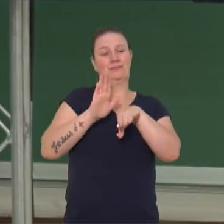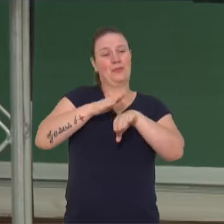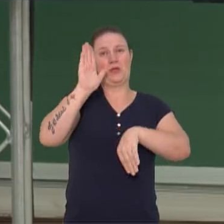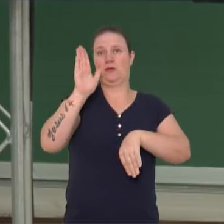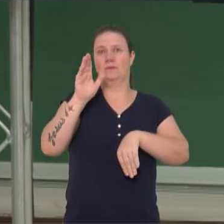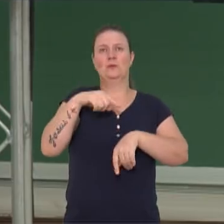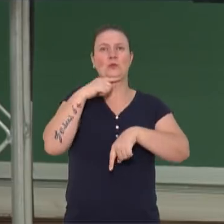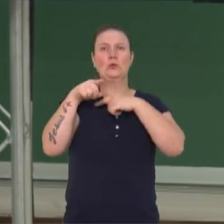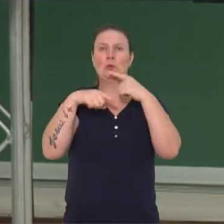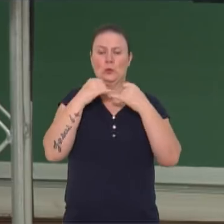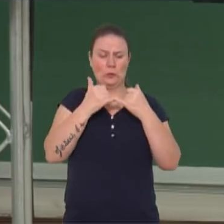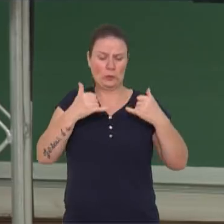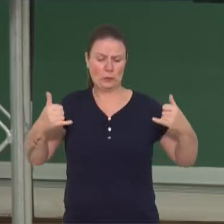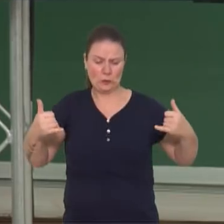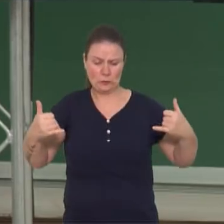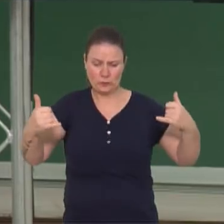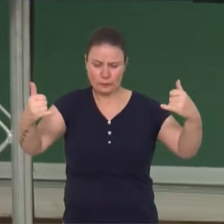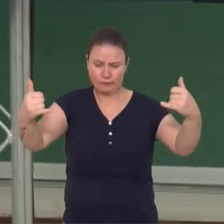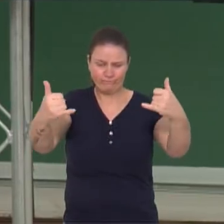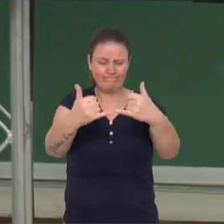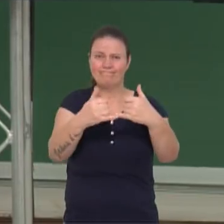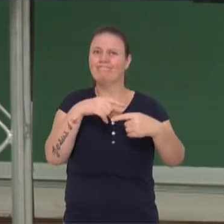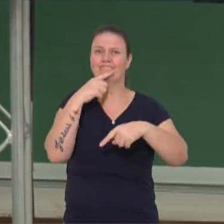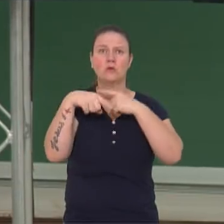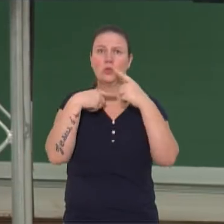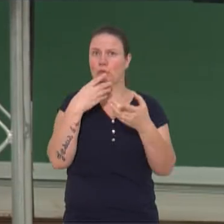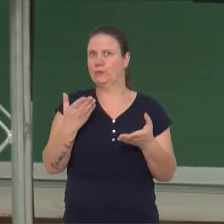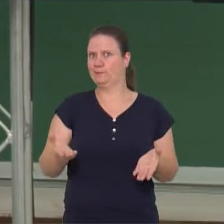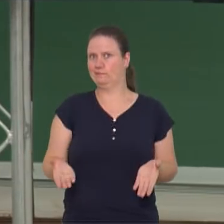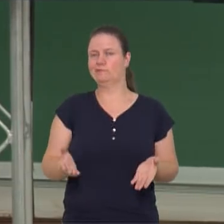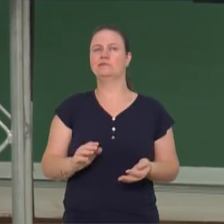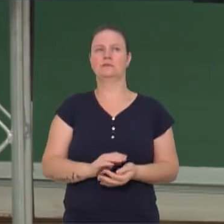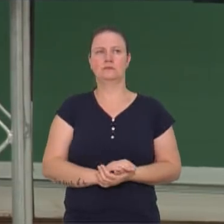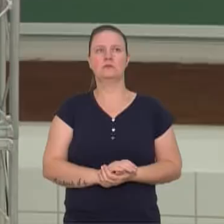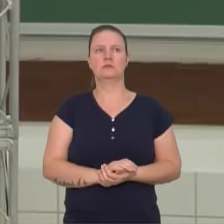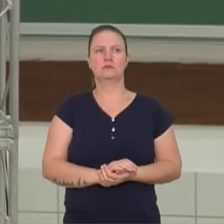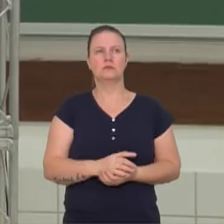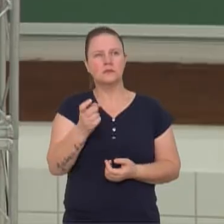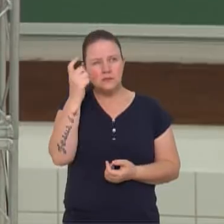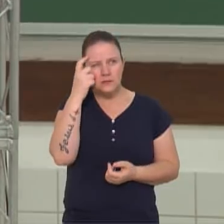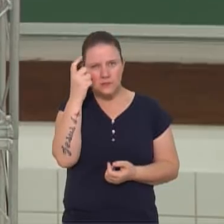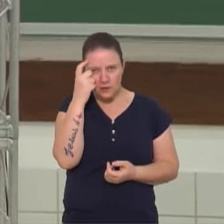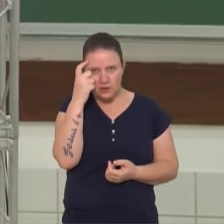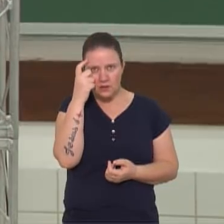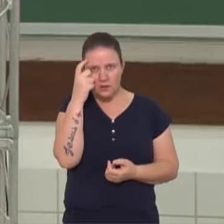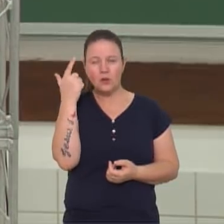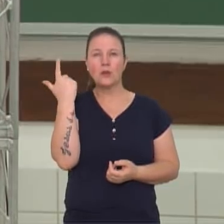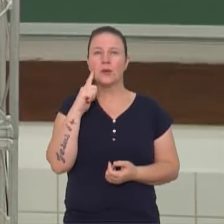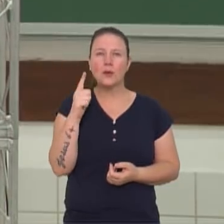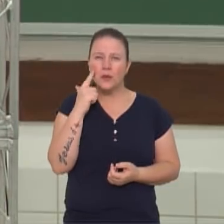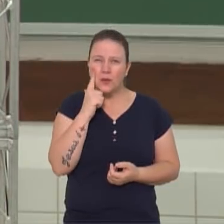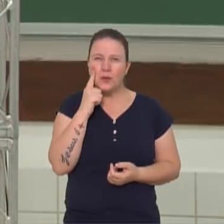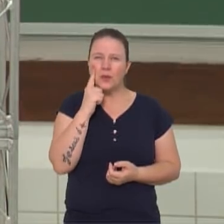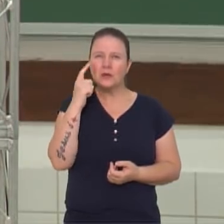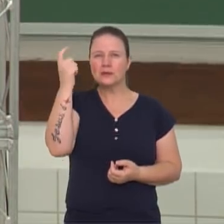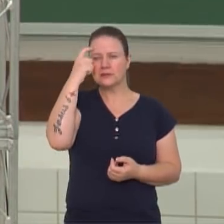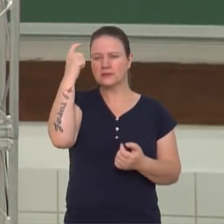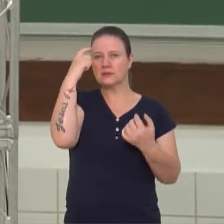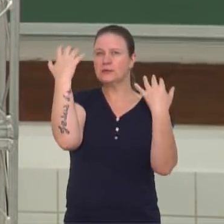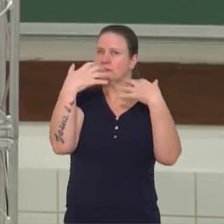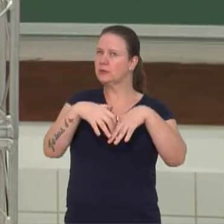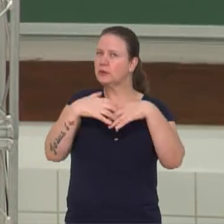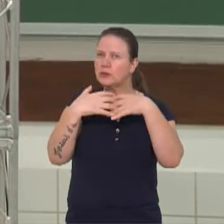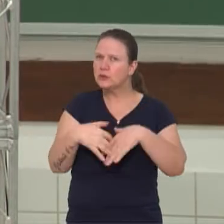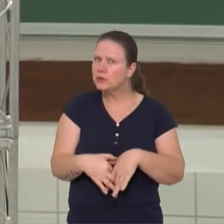não conseguirá cercar esse terreno. Tudo bem? Pensaram? Conseguiram acompanhar o raciocínio da